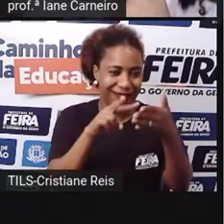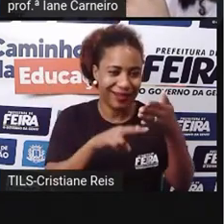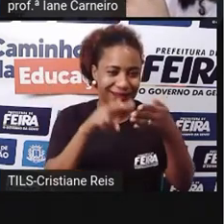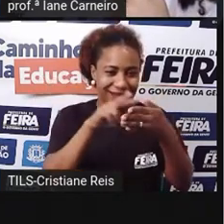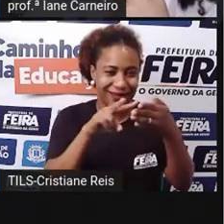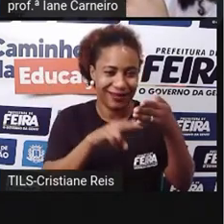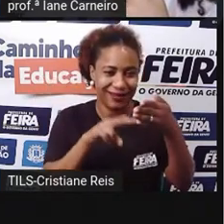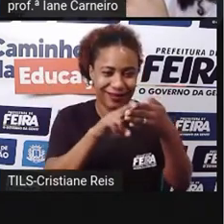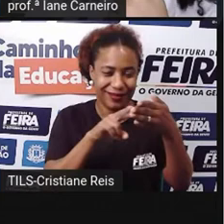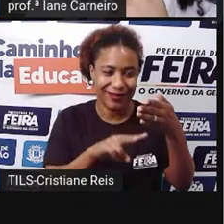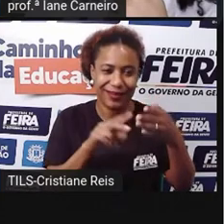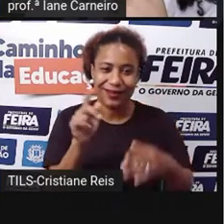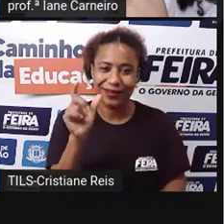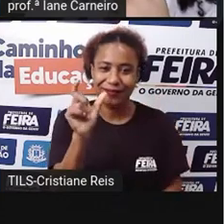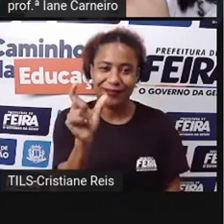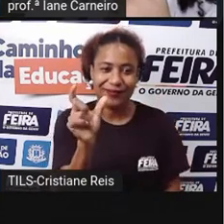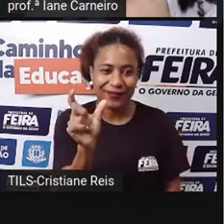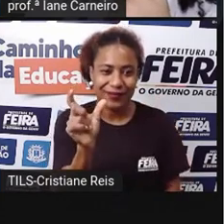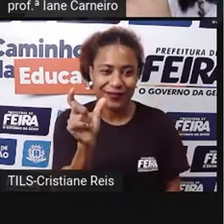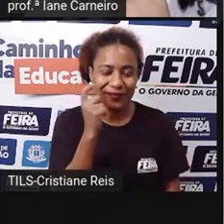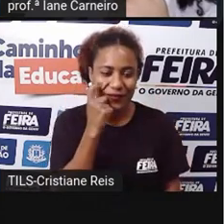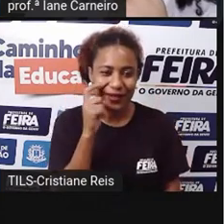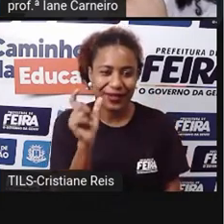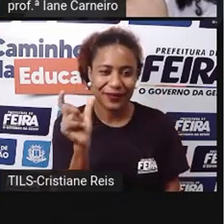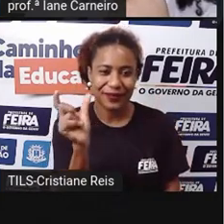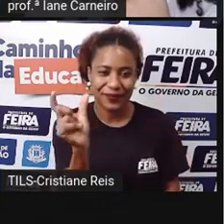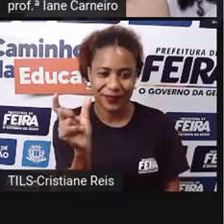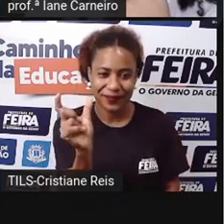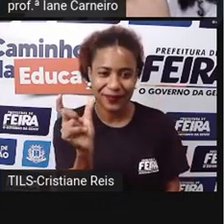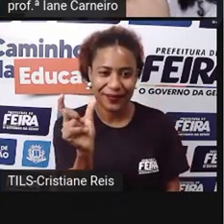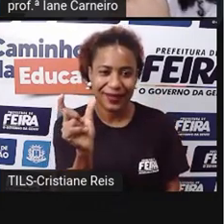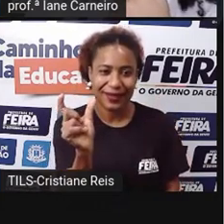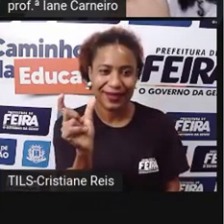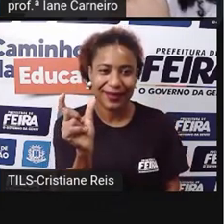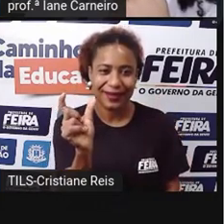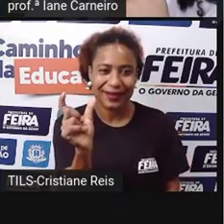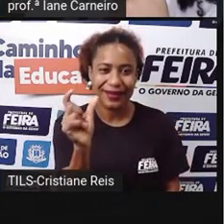palavrinha que a prova está circulando. Vamos lá, ó.